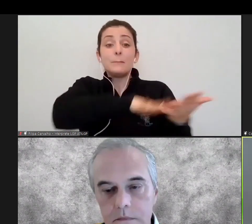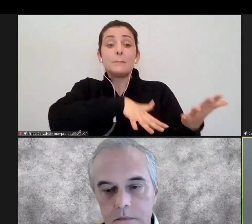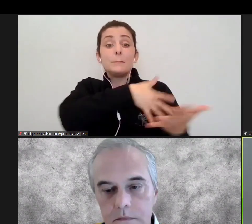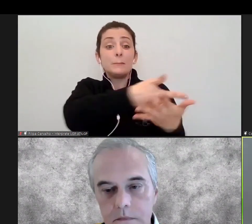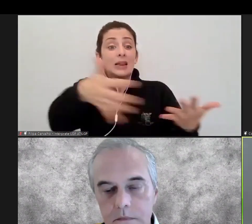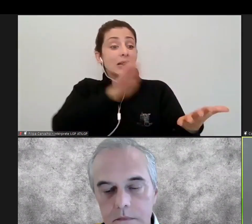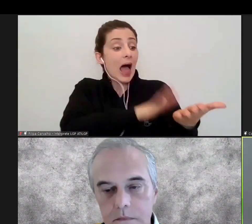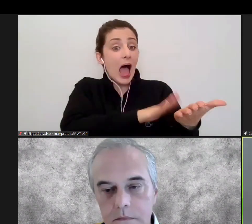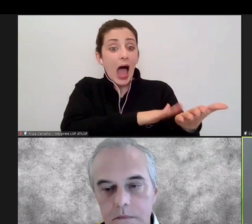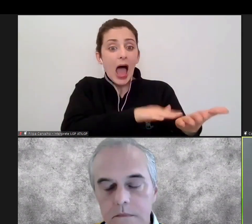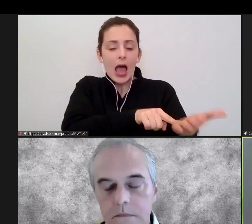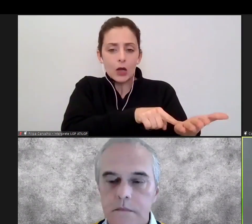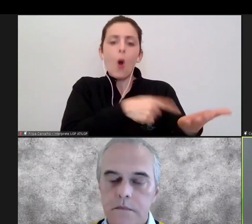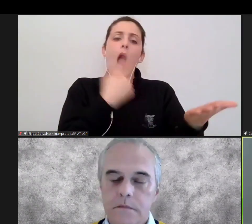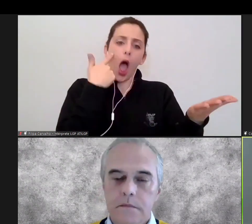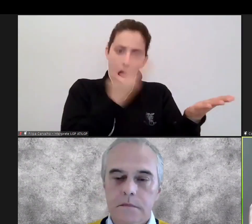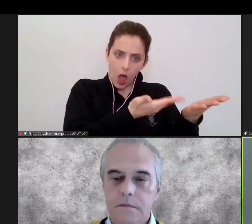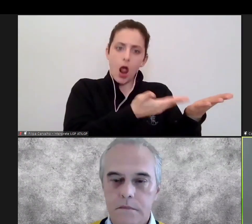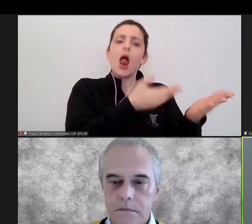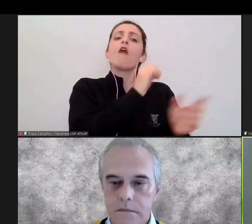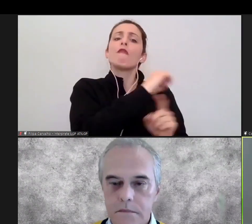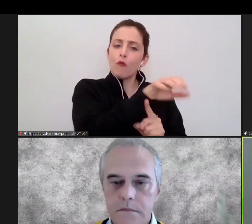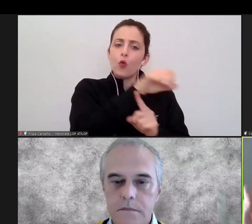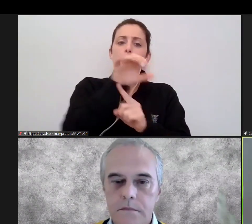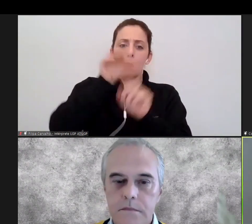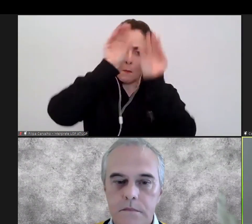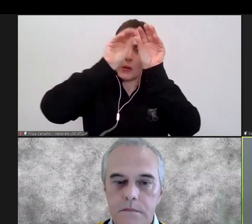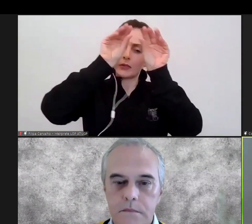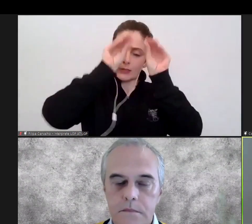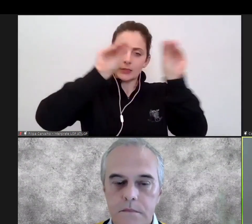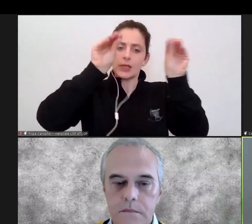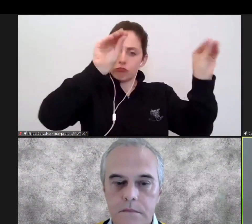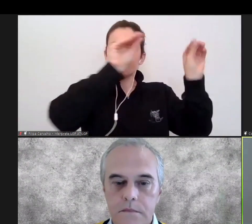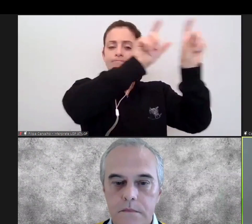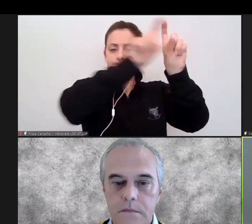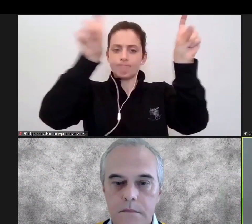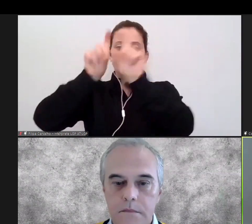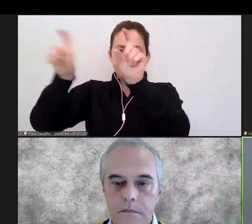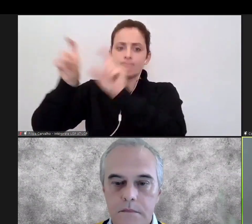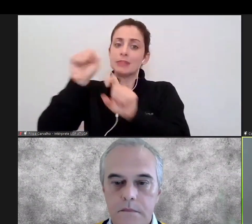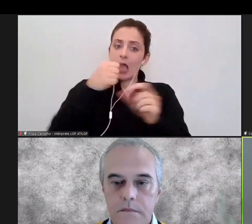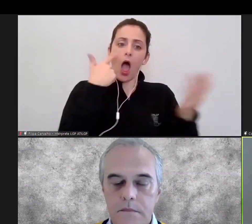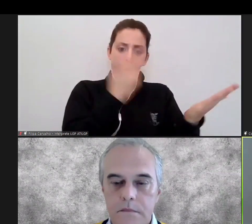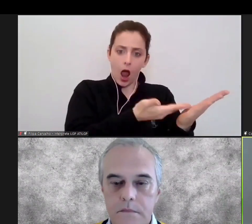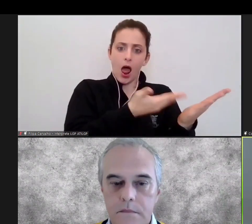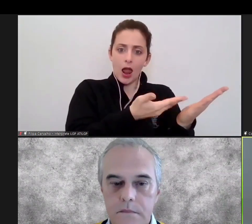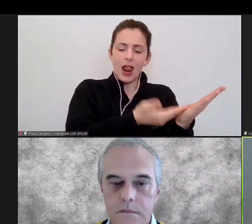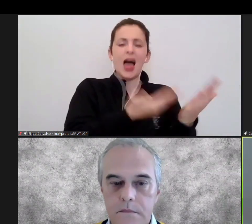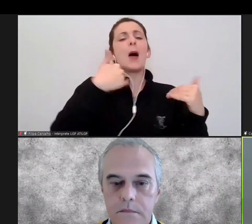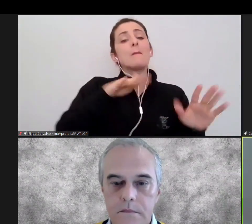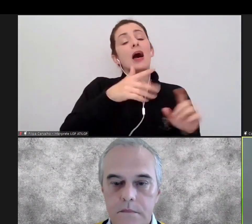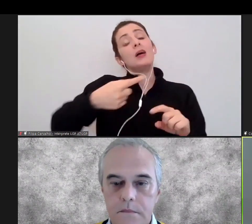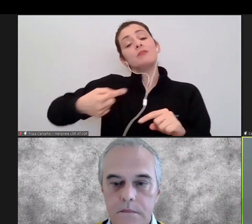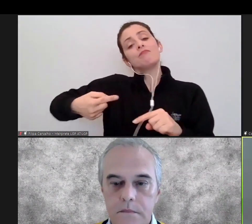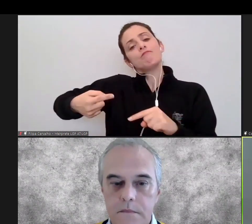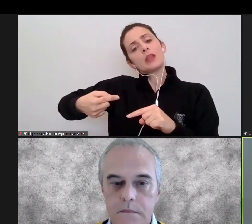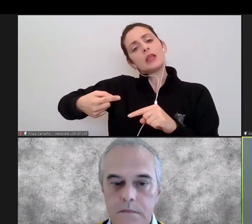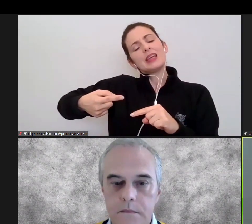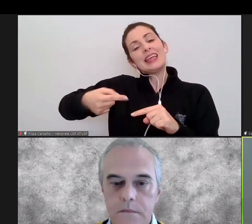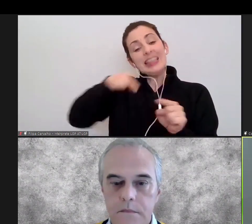conta também, se olharmos depois, todas estas questões têm sempre algumas metas e eu acho que já não é uma questão de metas, isto tem que